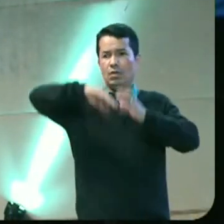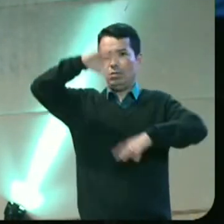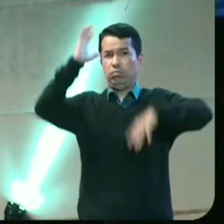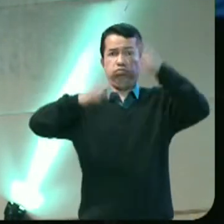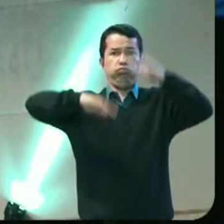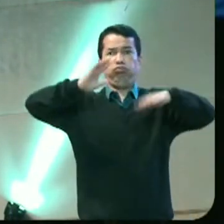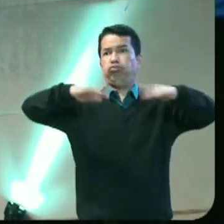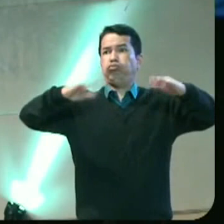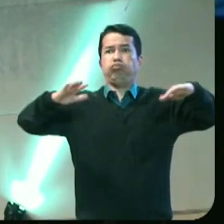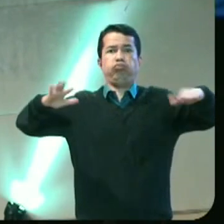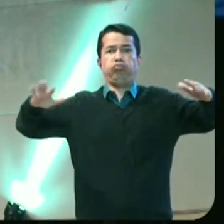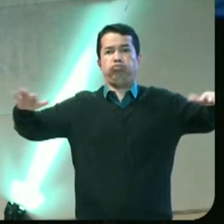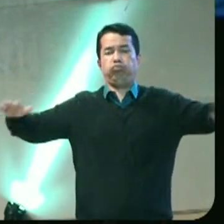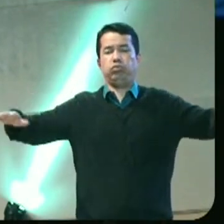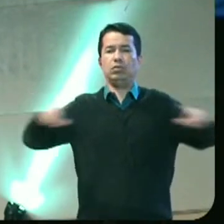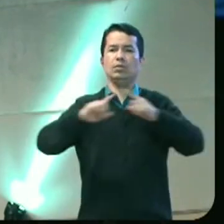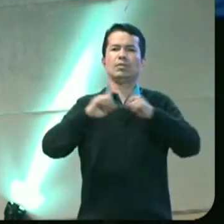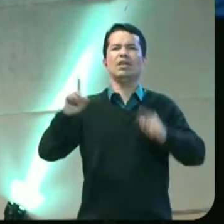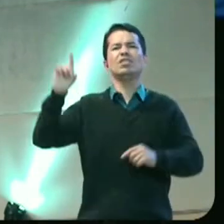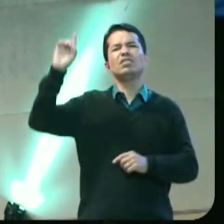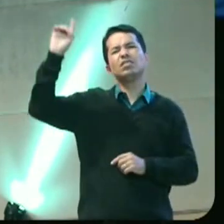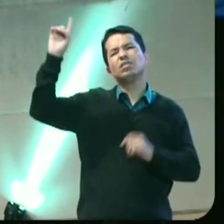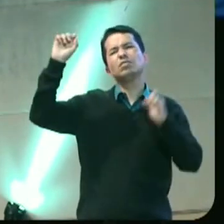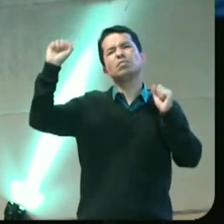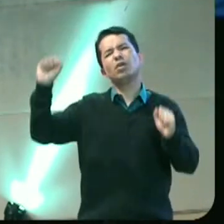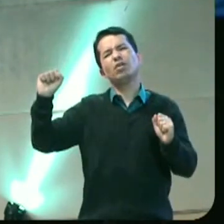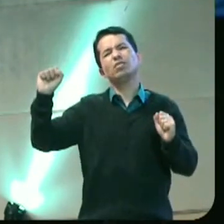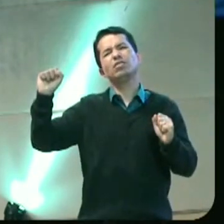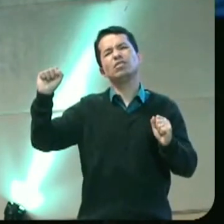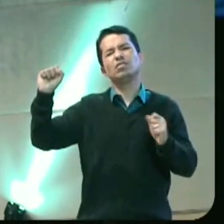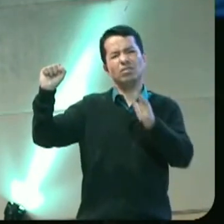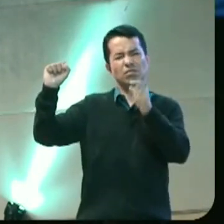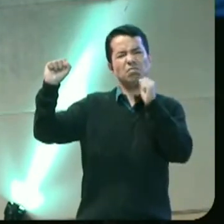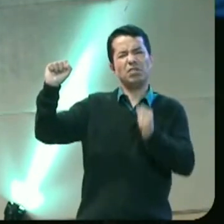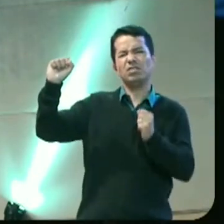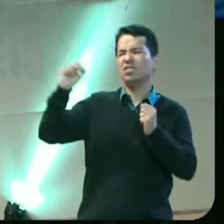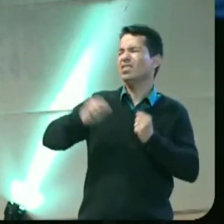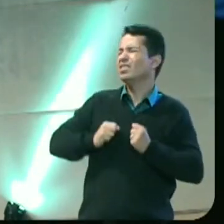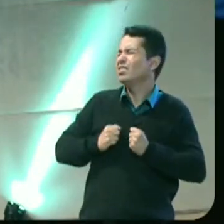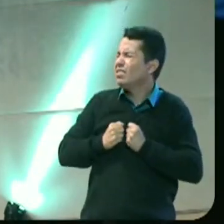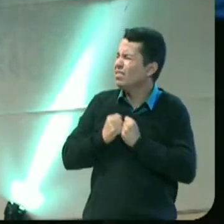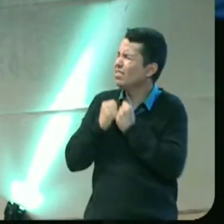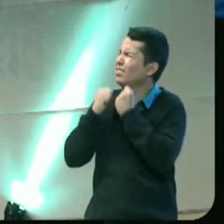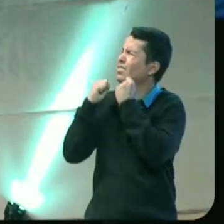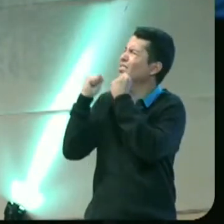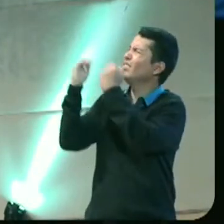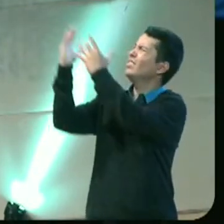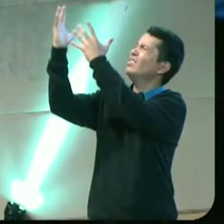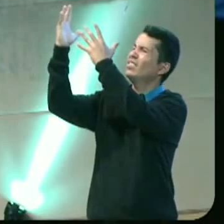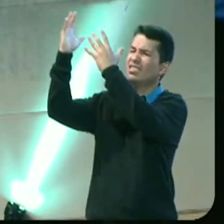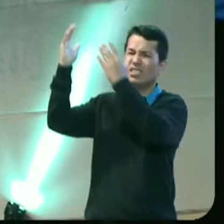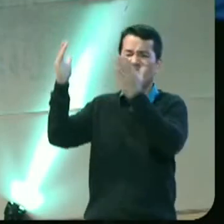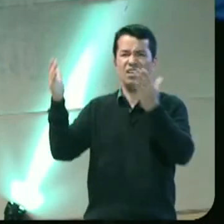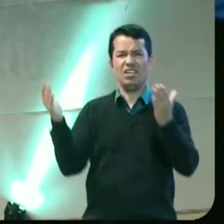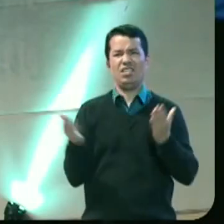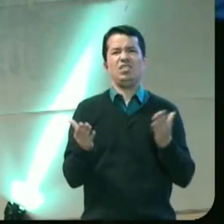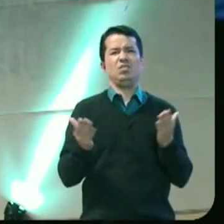de acalmá-lo. Fale com o Senhor, com as tuas palavras, rasgue o seu coração diante da presença de Deus agora.